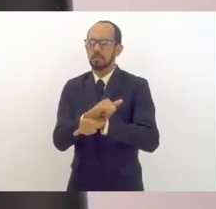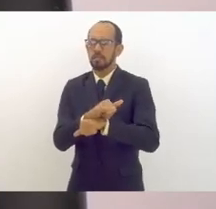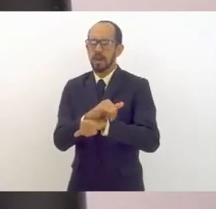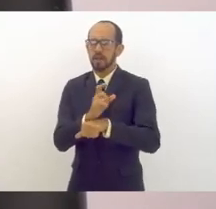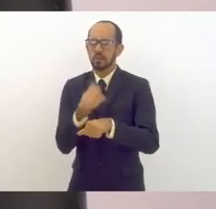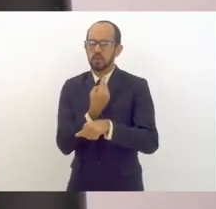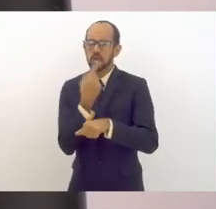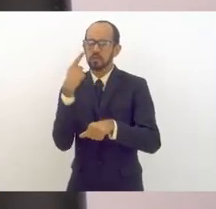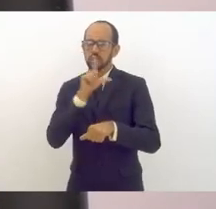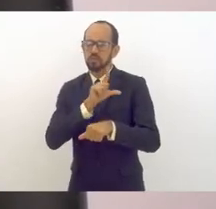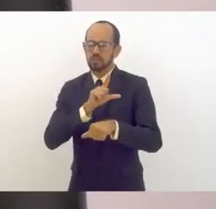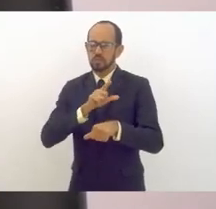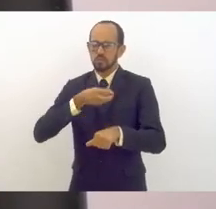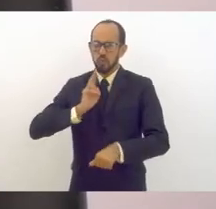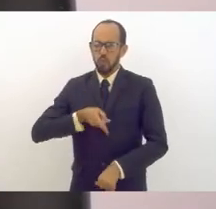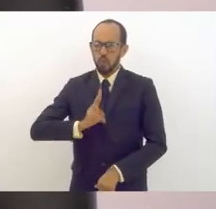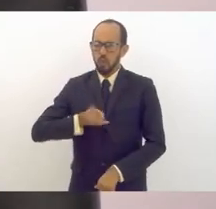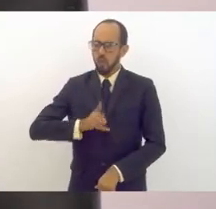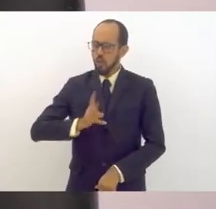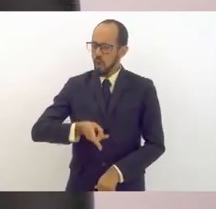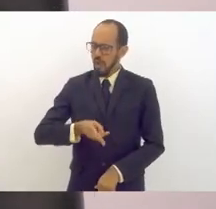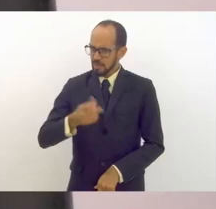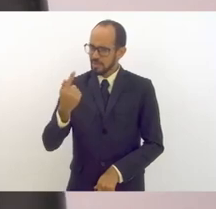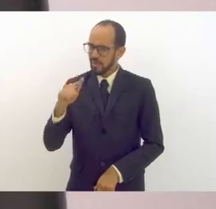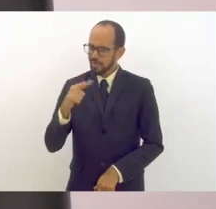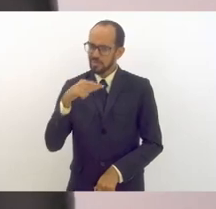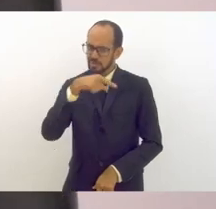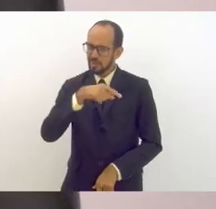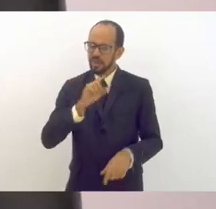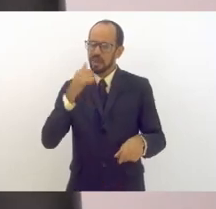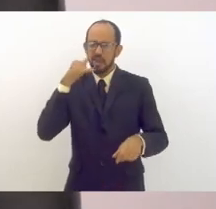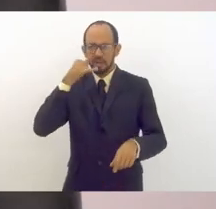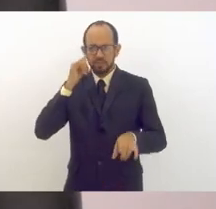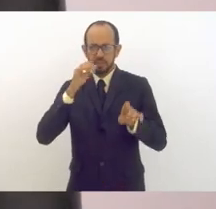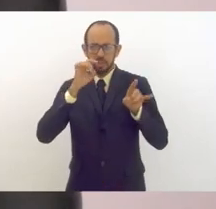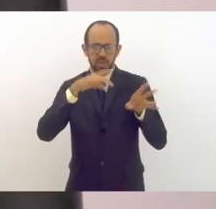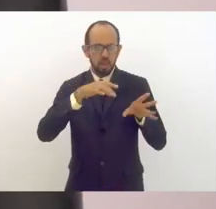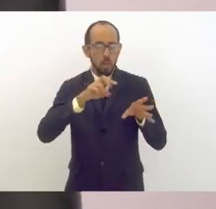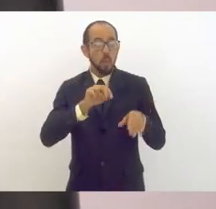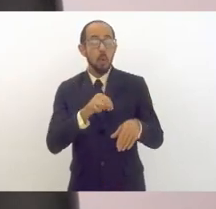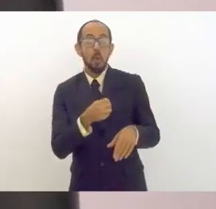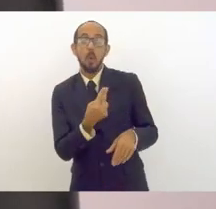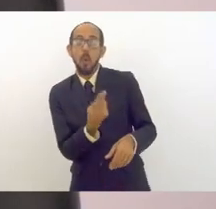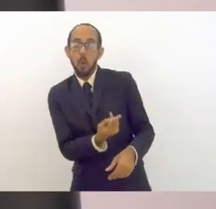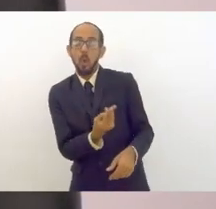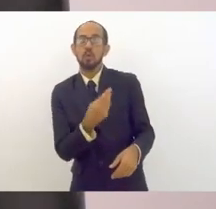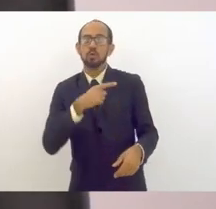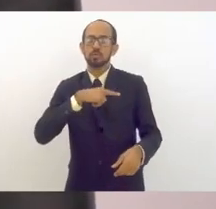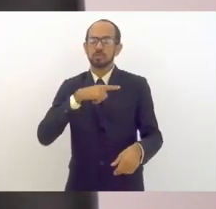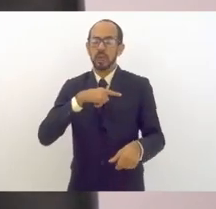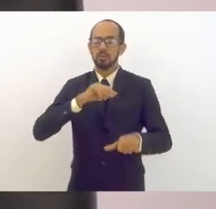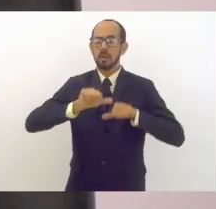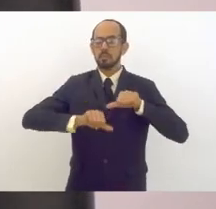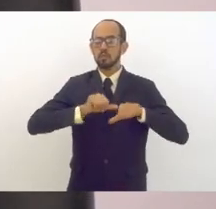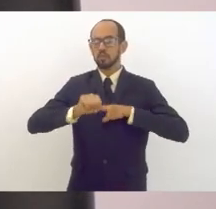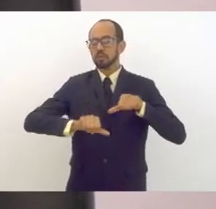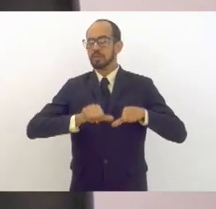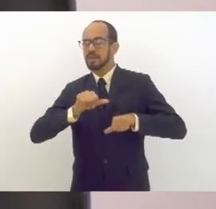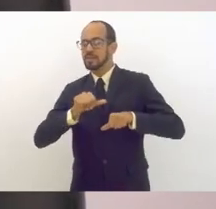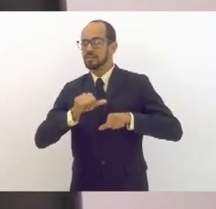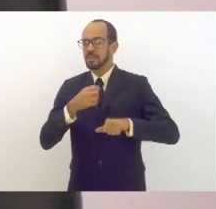possa continuar garantindo que a evasão não aumente. Ou será que houve uma mudança na forma de fazer essa